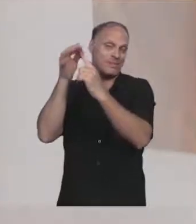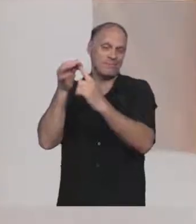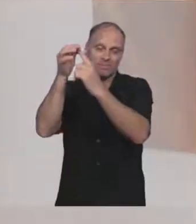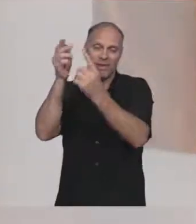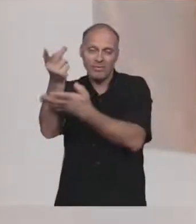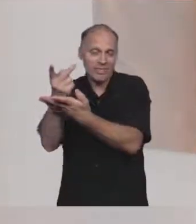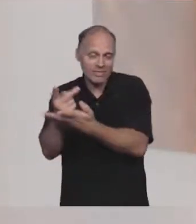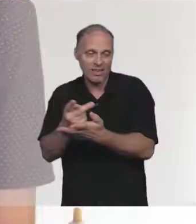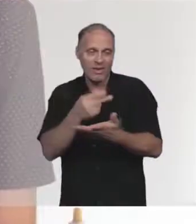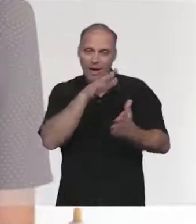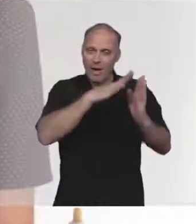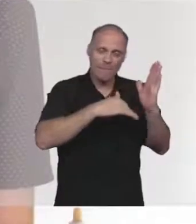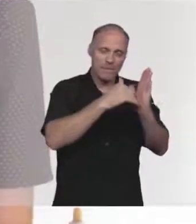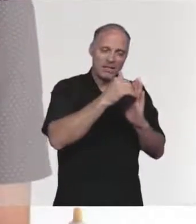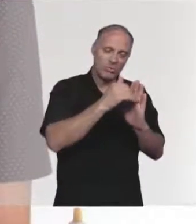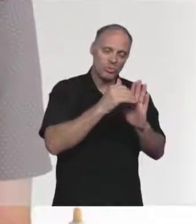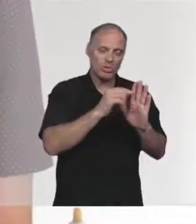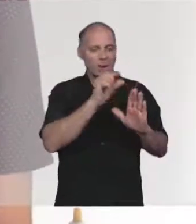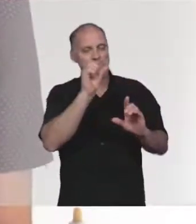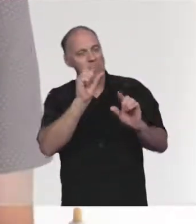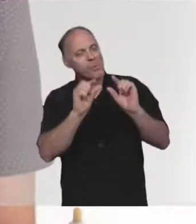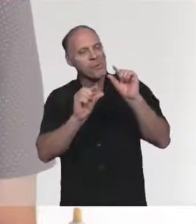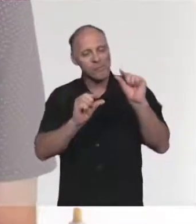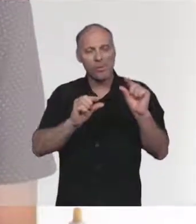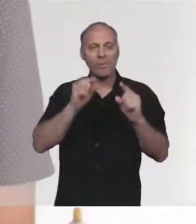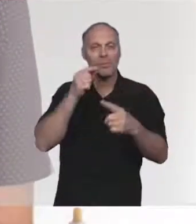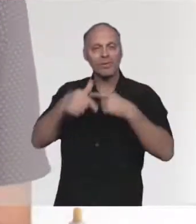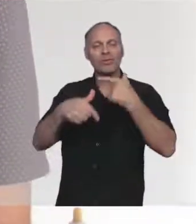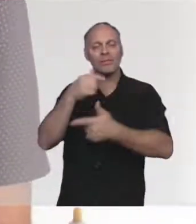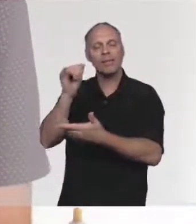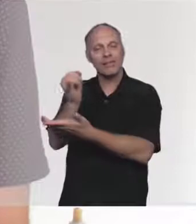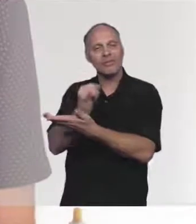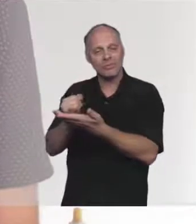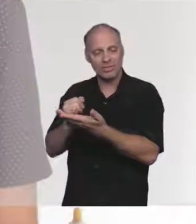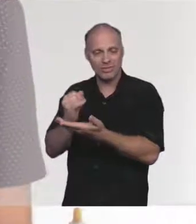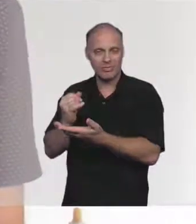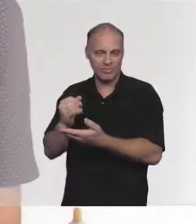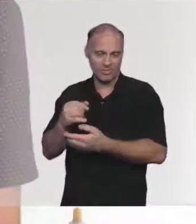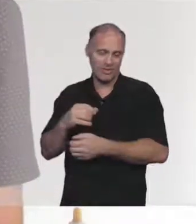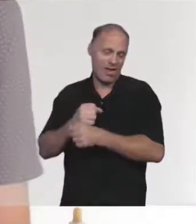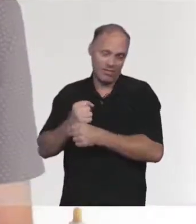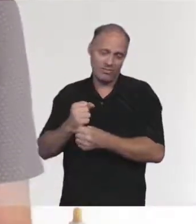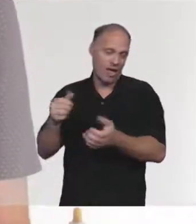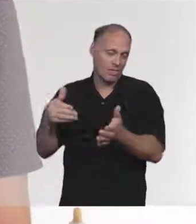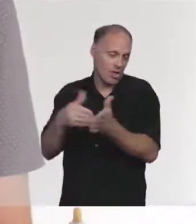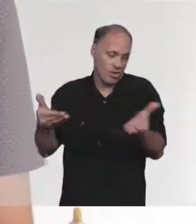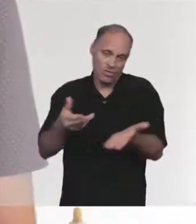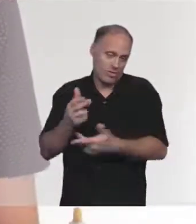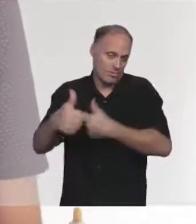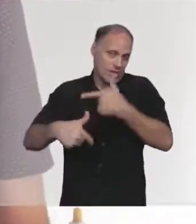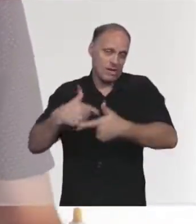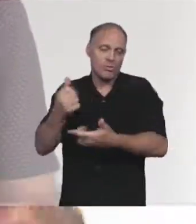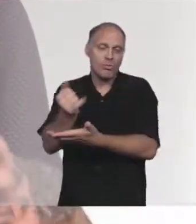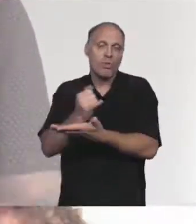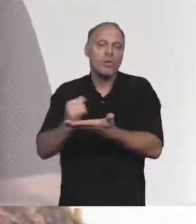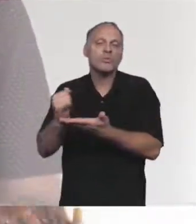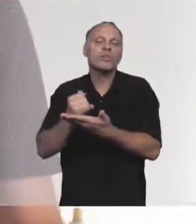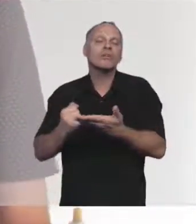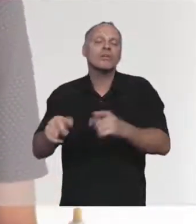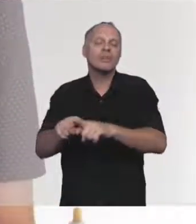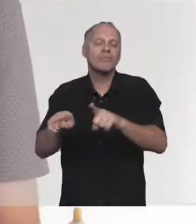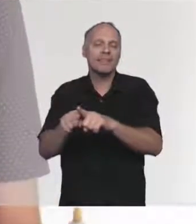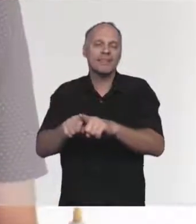deixei de pintar porque eu nunca deixei de trabalhar como ilustrador também. Então ficava um pouco